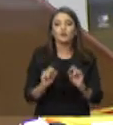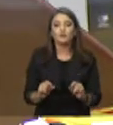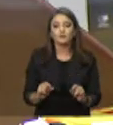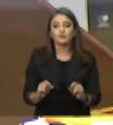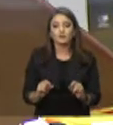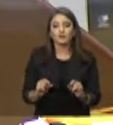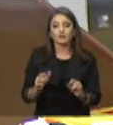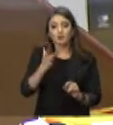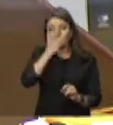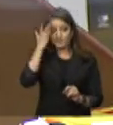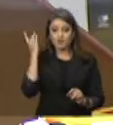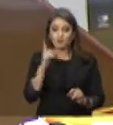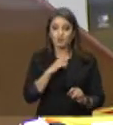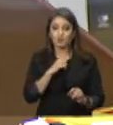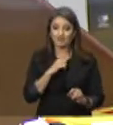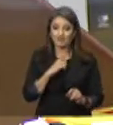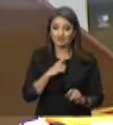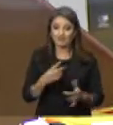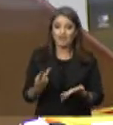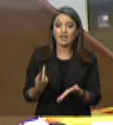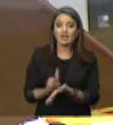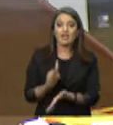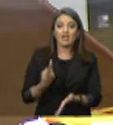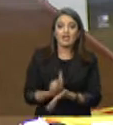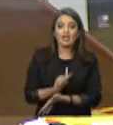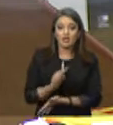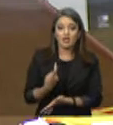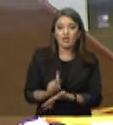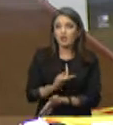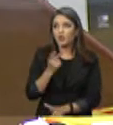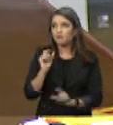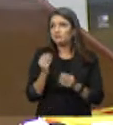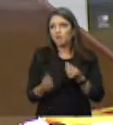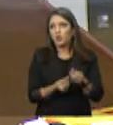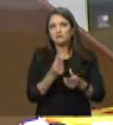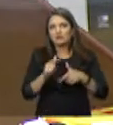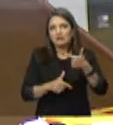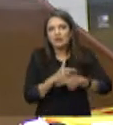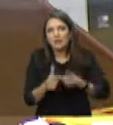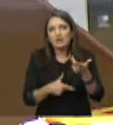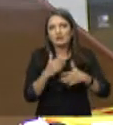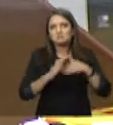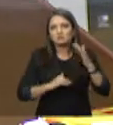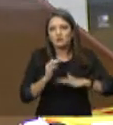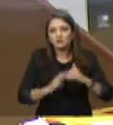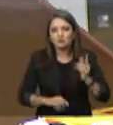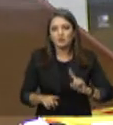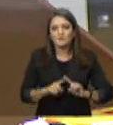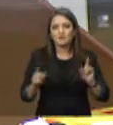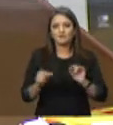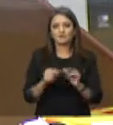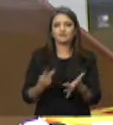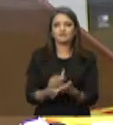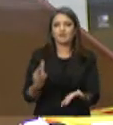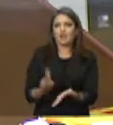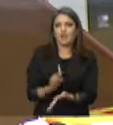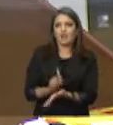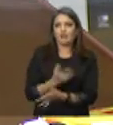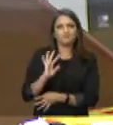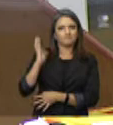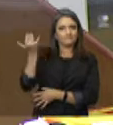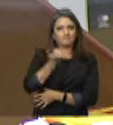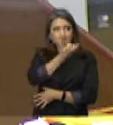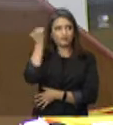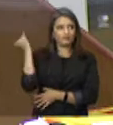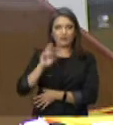por ato de improbidade administrativa na hipótese de Mero exercício da função ou desempenho de competências públicas sem comprovação de